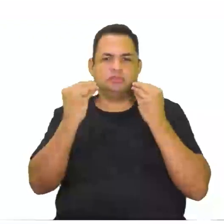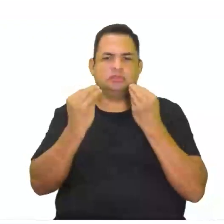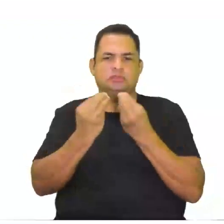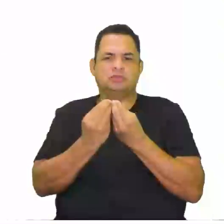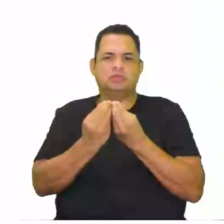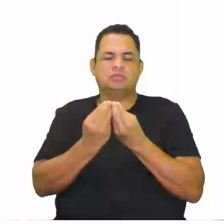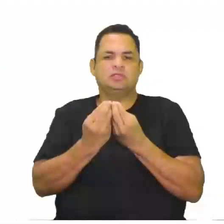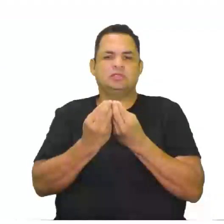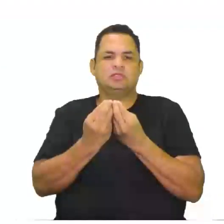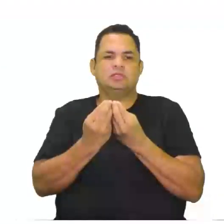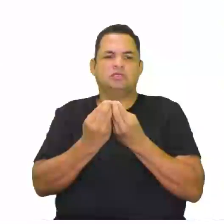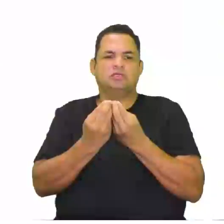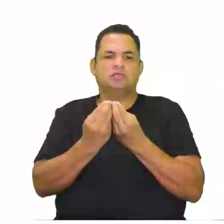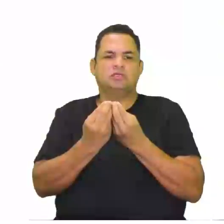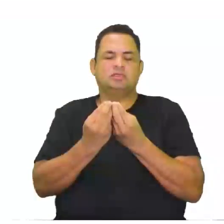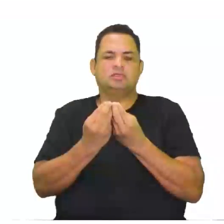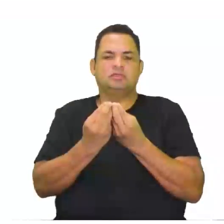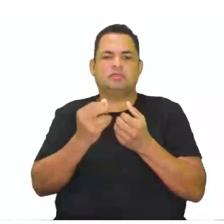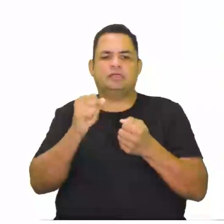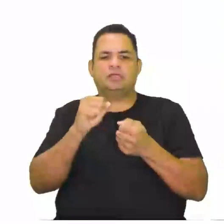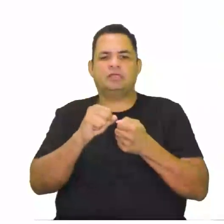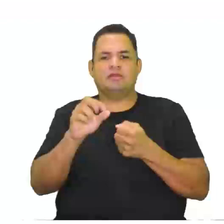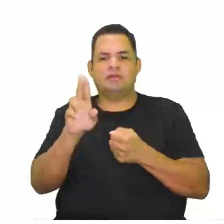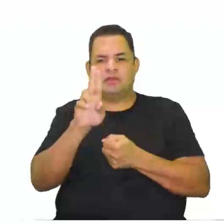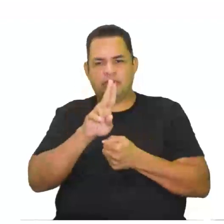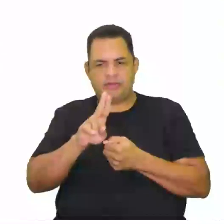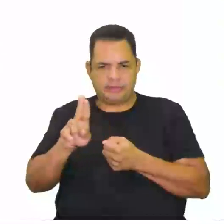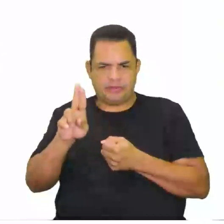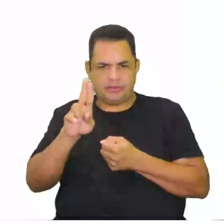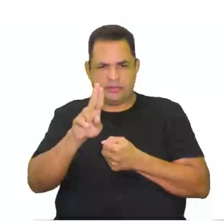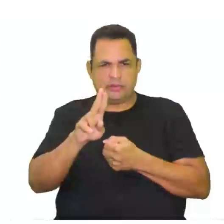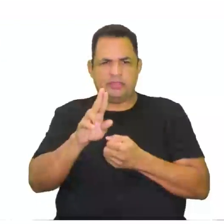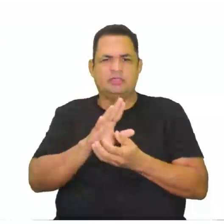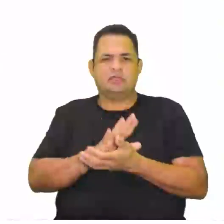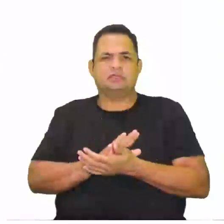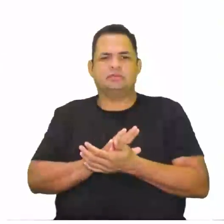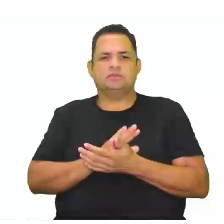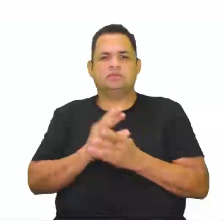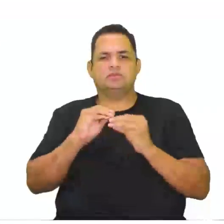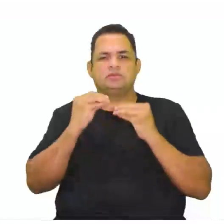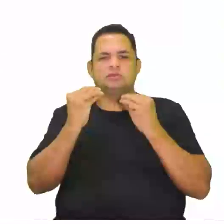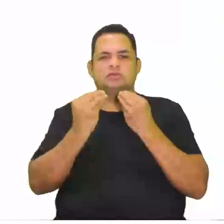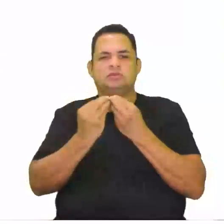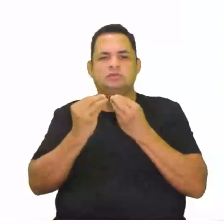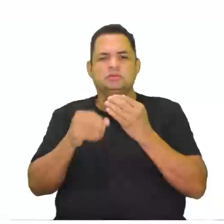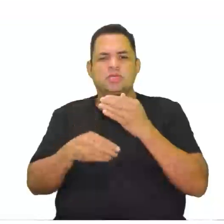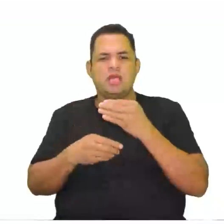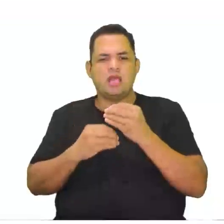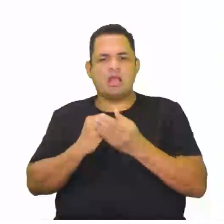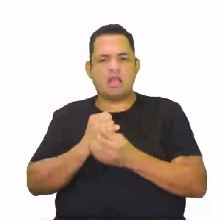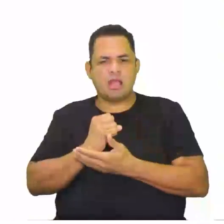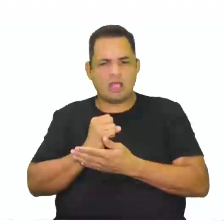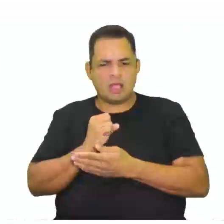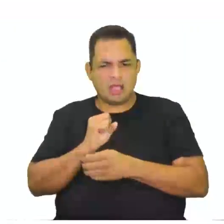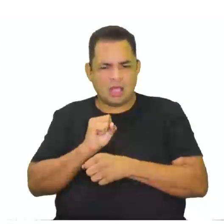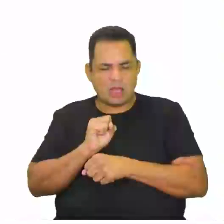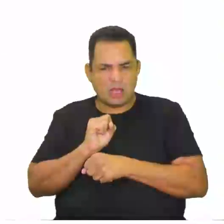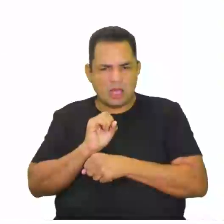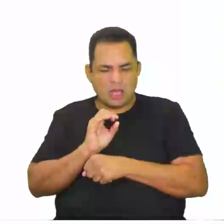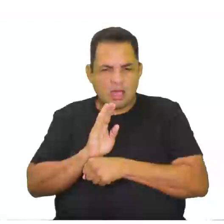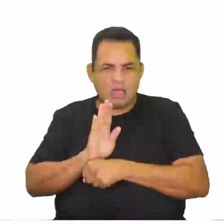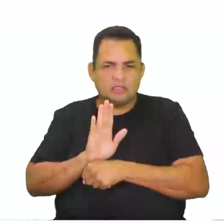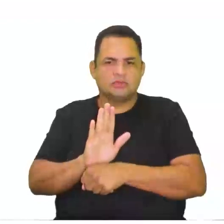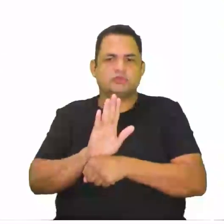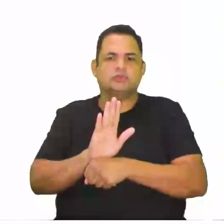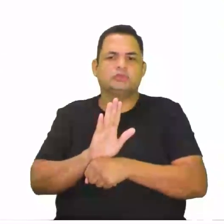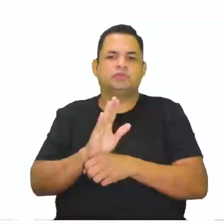Então aqui eles querem que seja feita a utilização de substâncias auxiliares que deverá ser evitado, quando